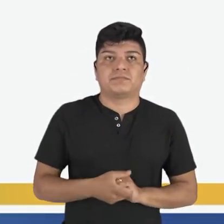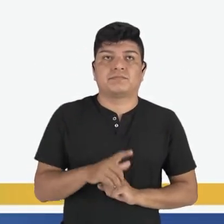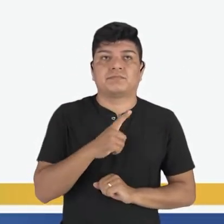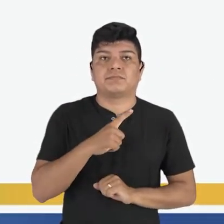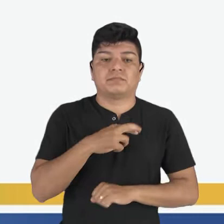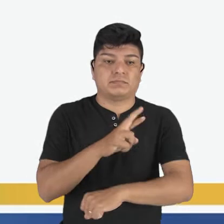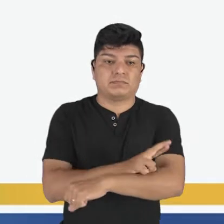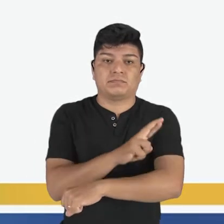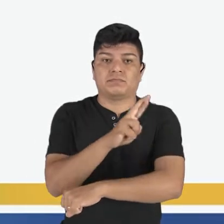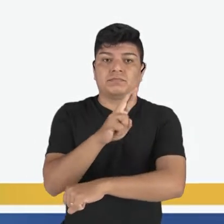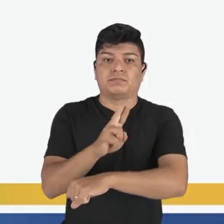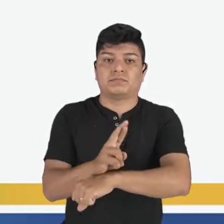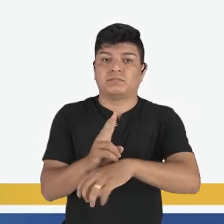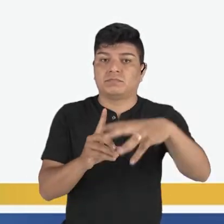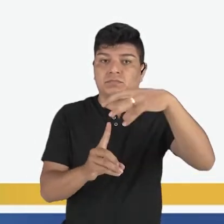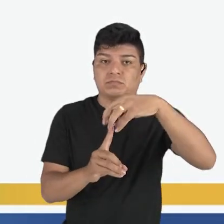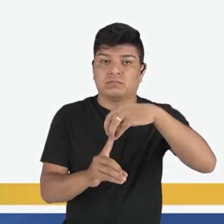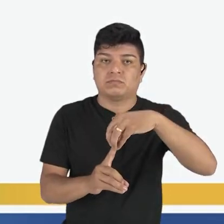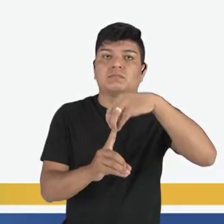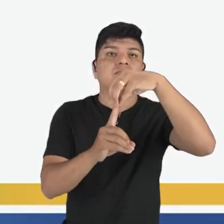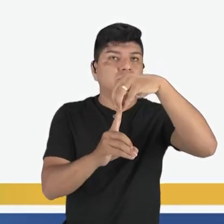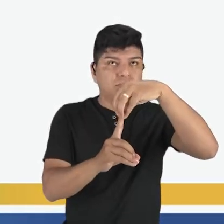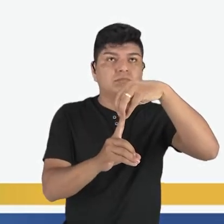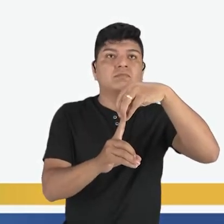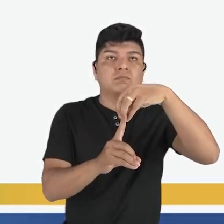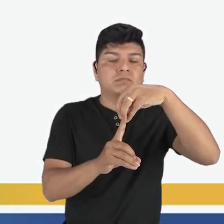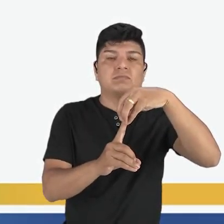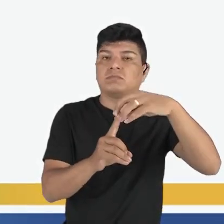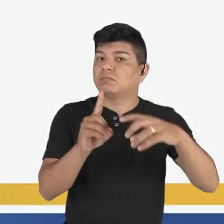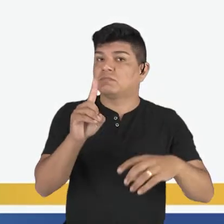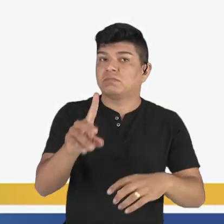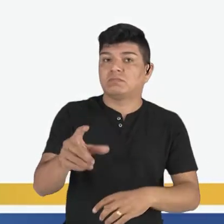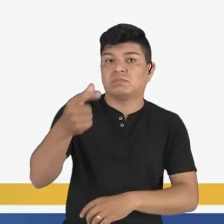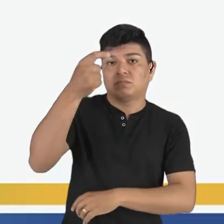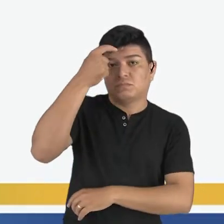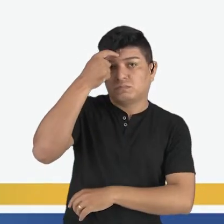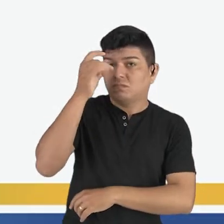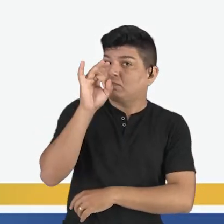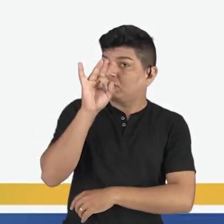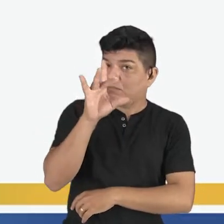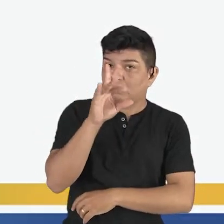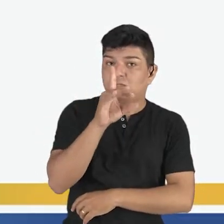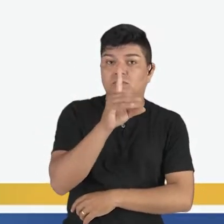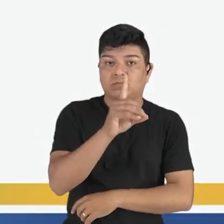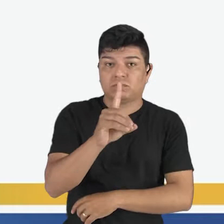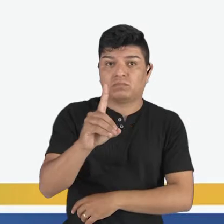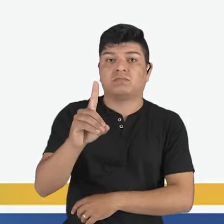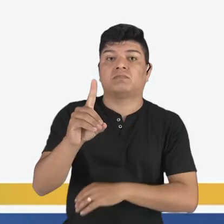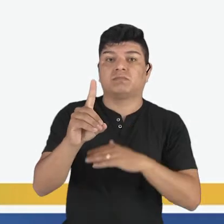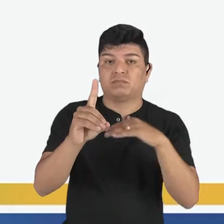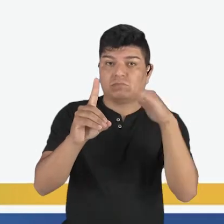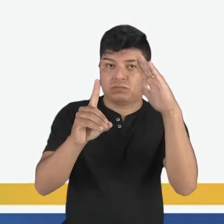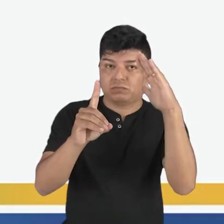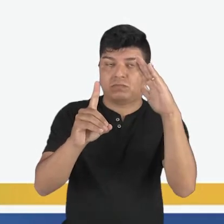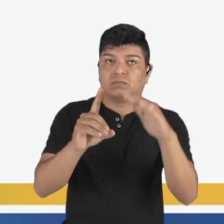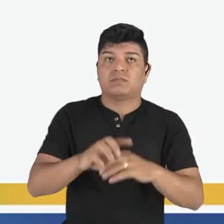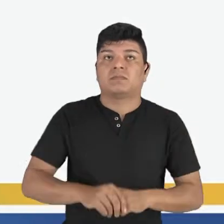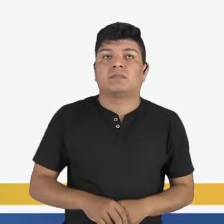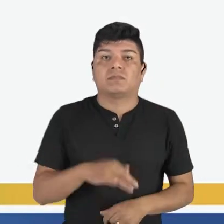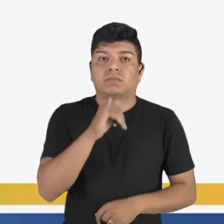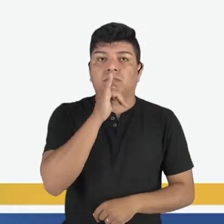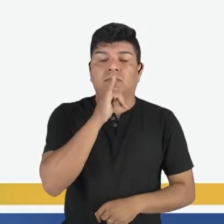tem religiões monoteístas, que são religiões que pensam num só ser transcendente.